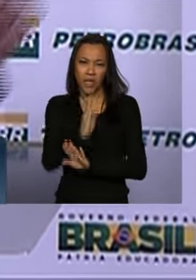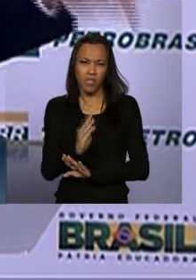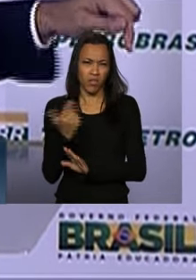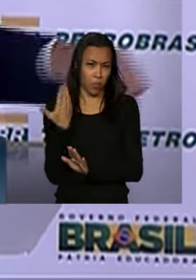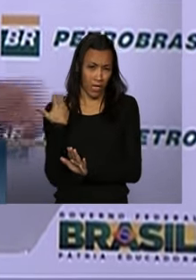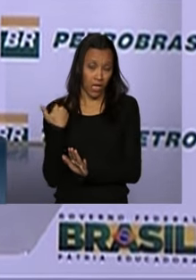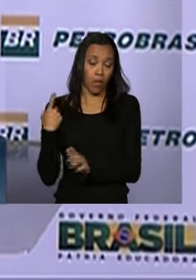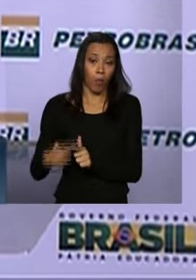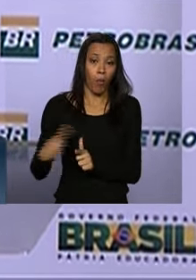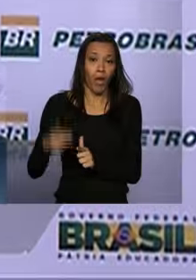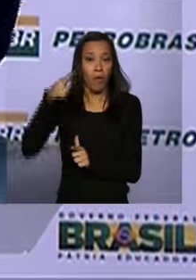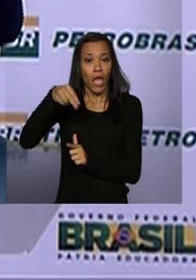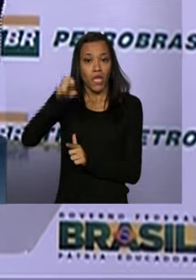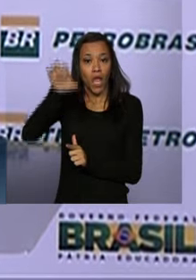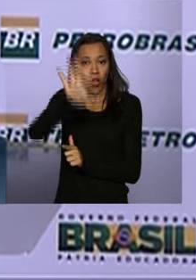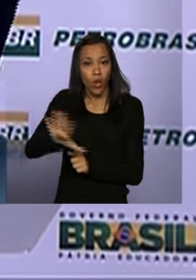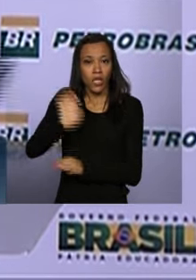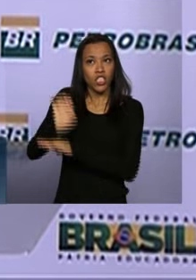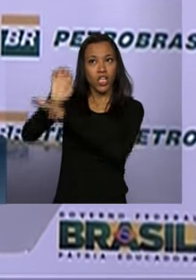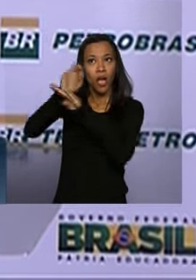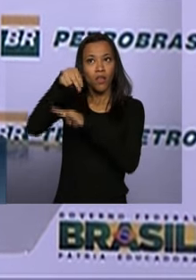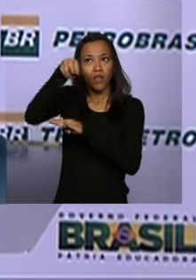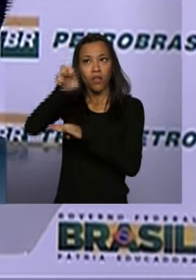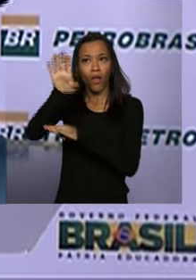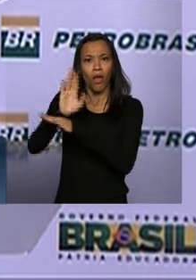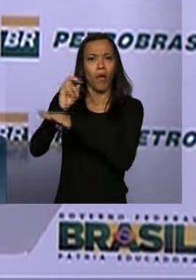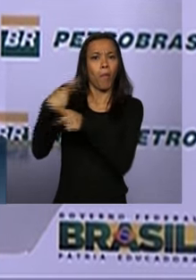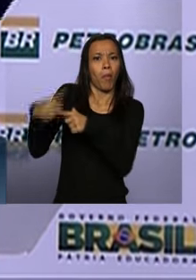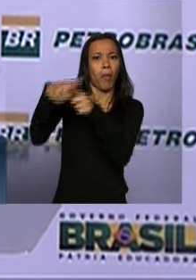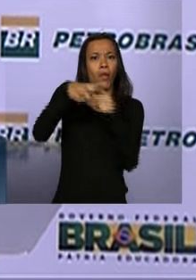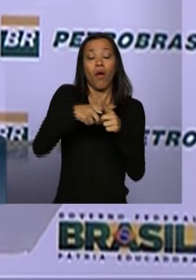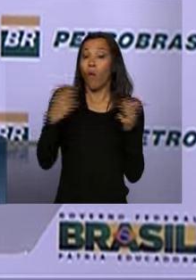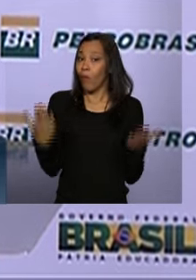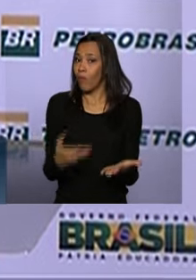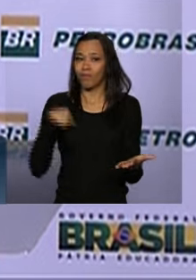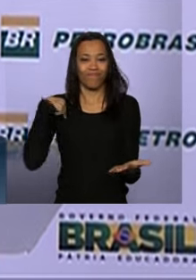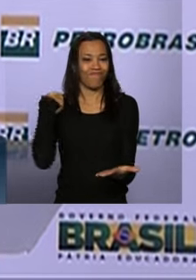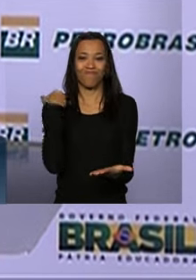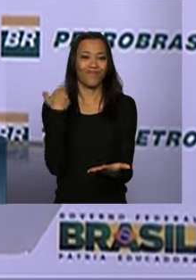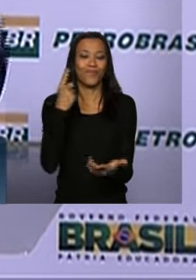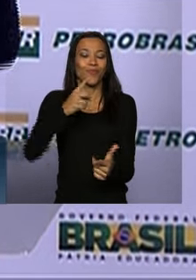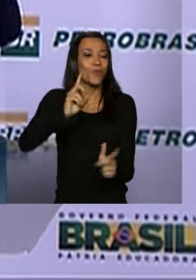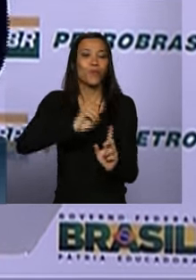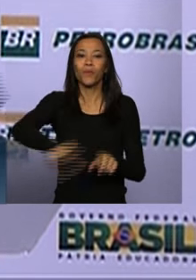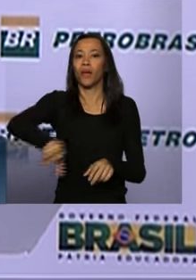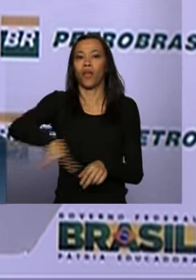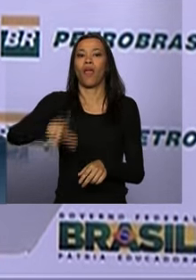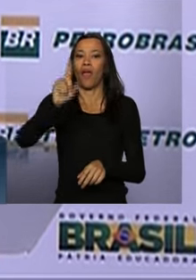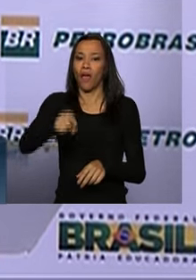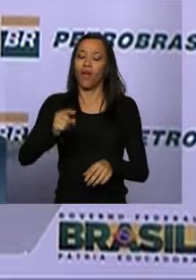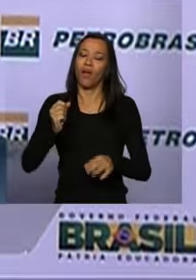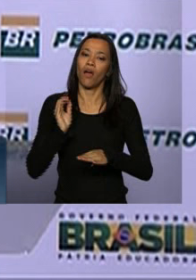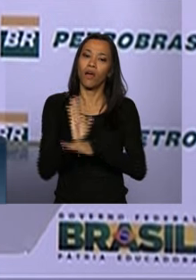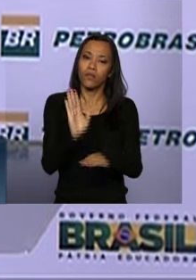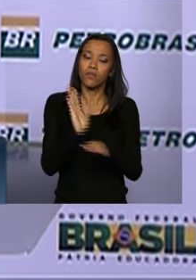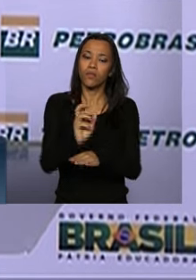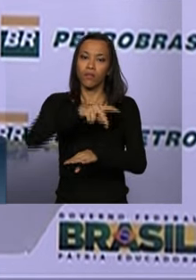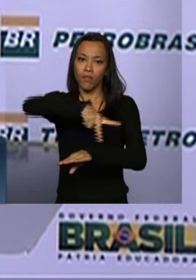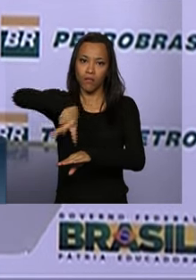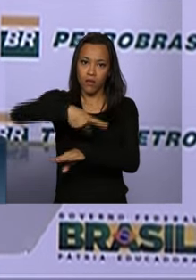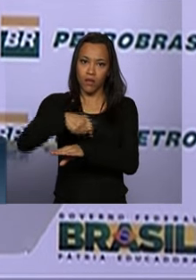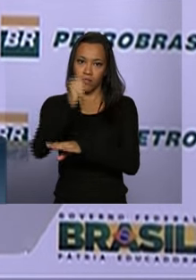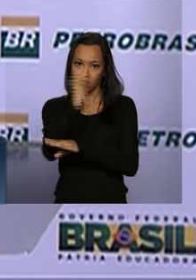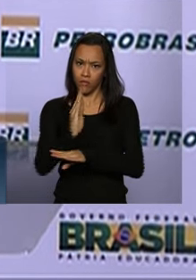problema. E hoje o Nordeste é parte da solução do Brasil, parte da solução do desenvolvimento de todos